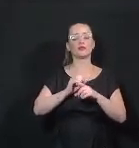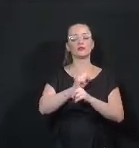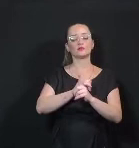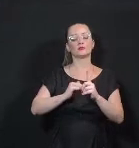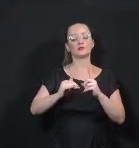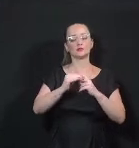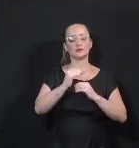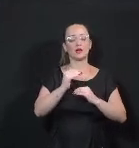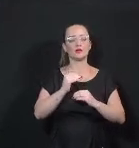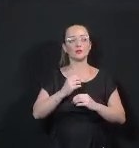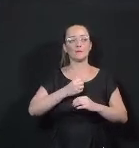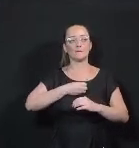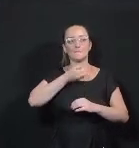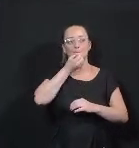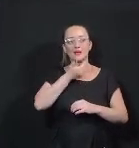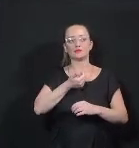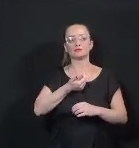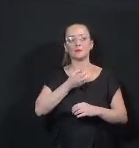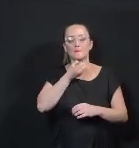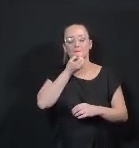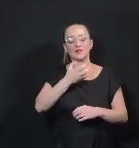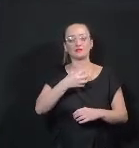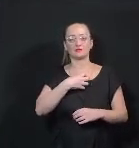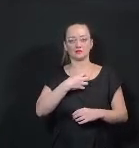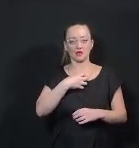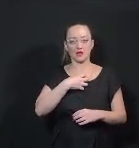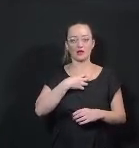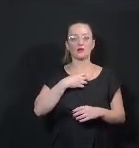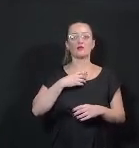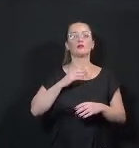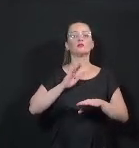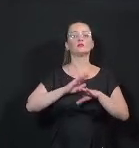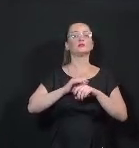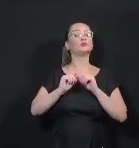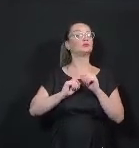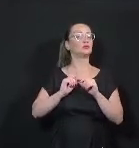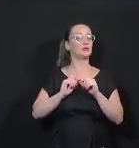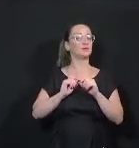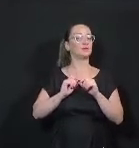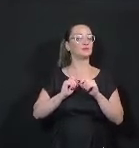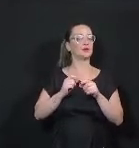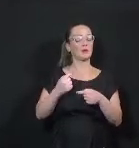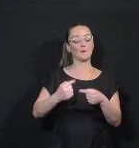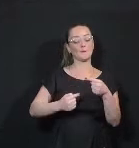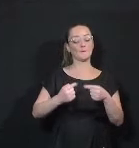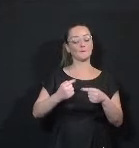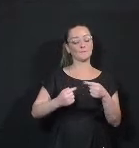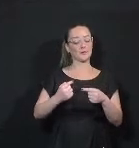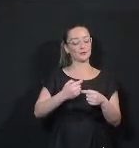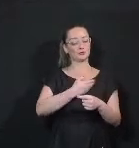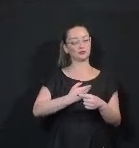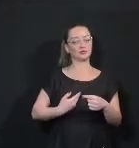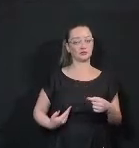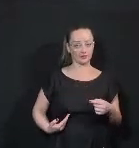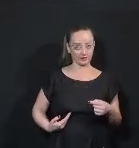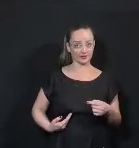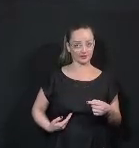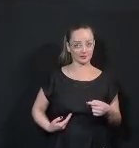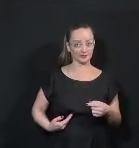de bem-estar através de implementação de políticas governamentais, ou